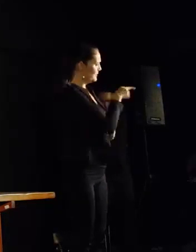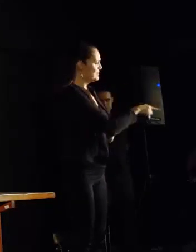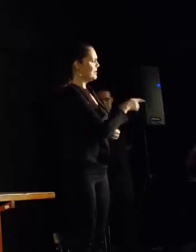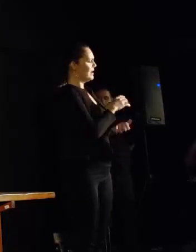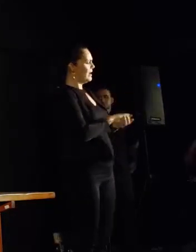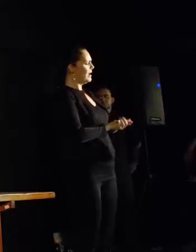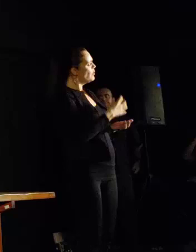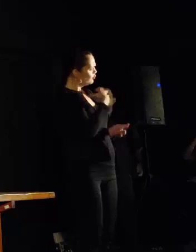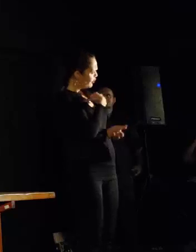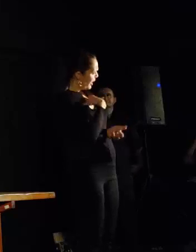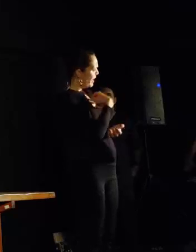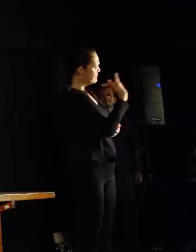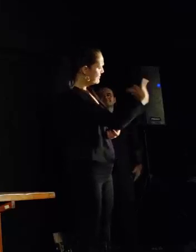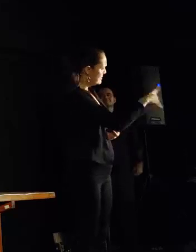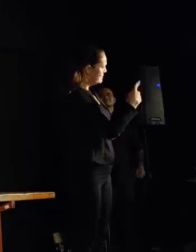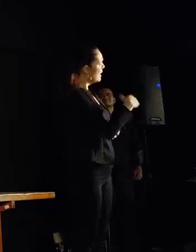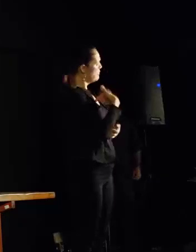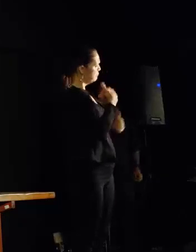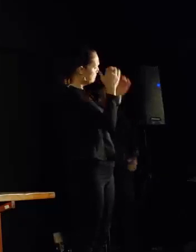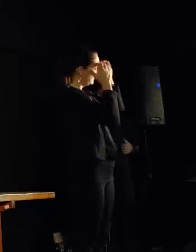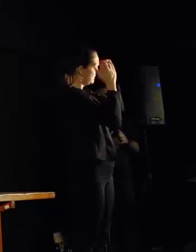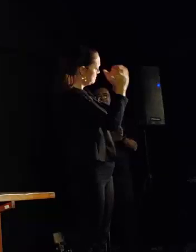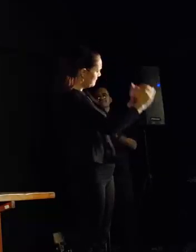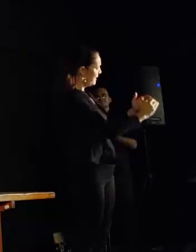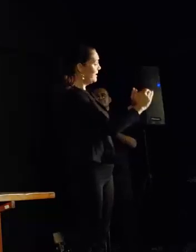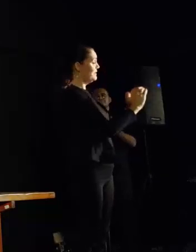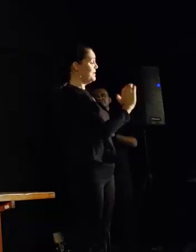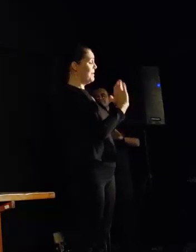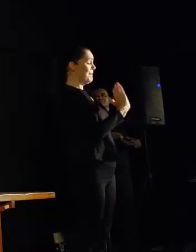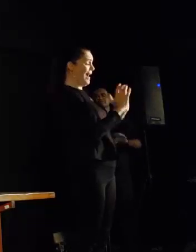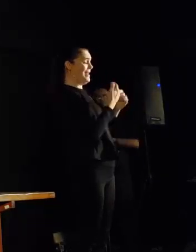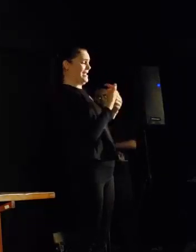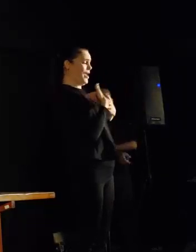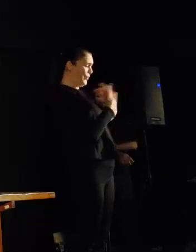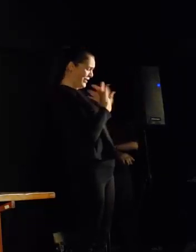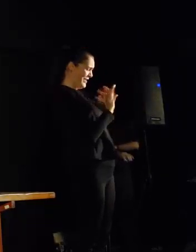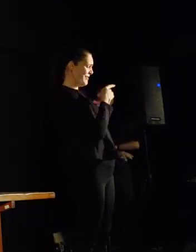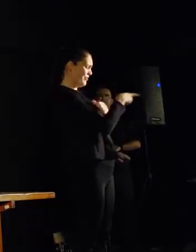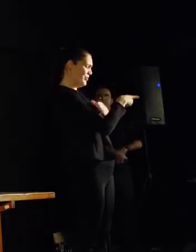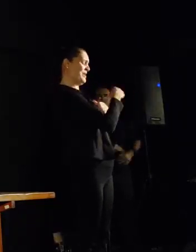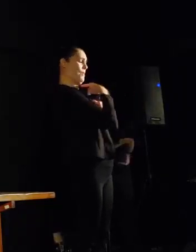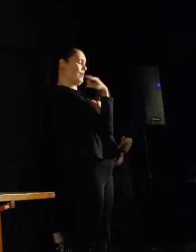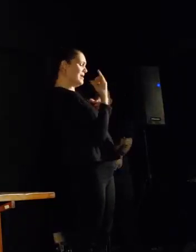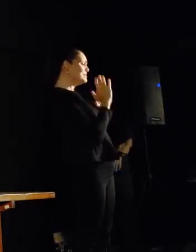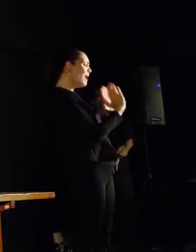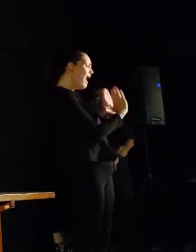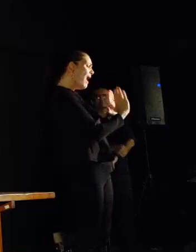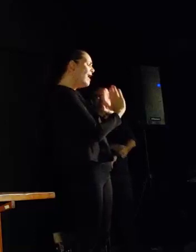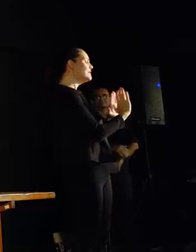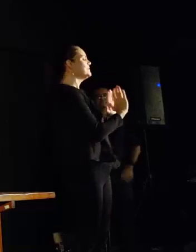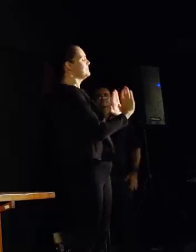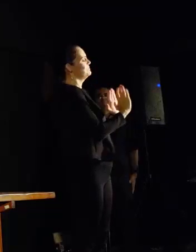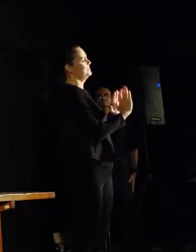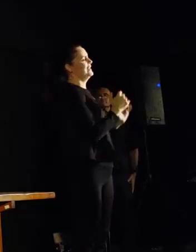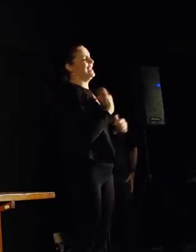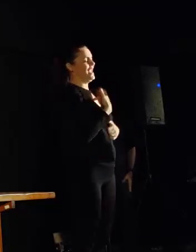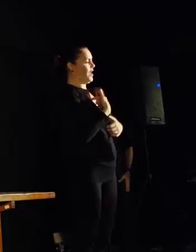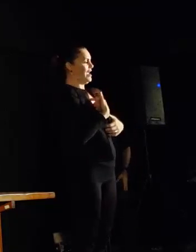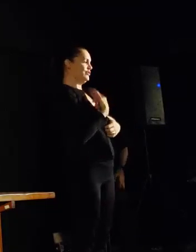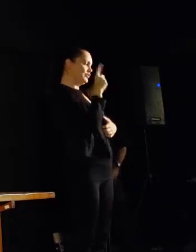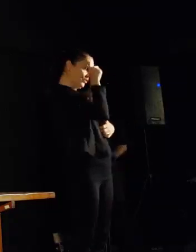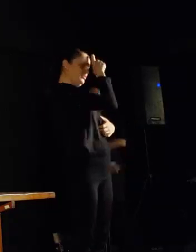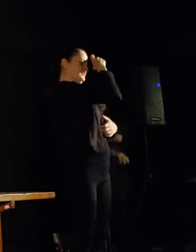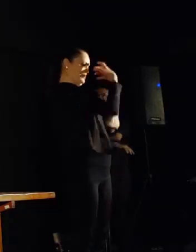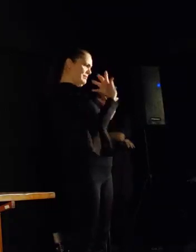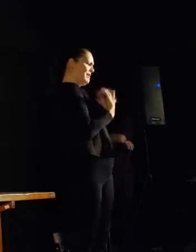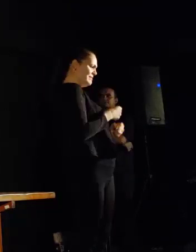você morresse, não? Mas é que não dá para fazer, então fica aí, mas não incomoda muito, não, por favor, porque já está difícil, inclusive, de aceitar você. Então, ou